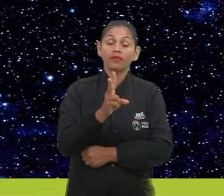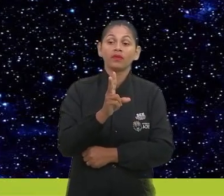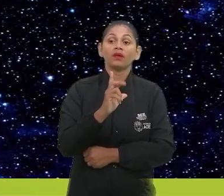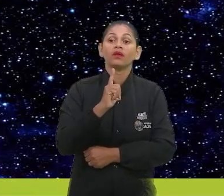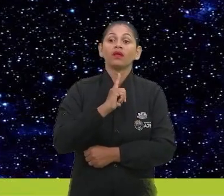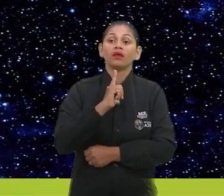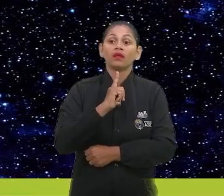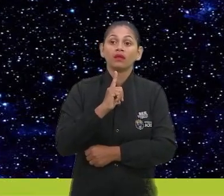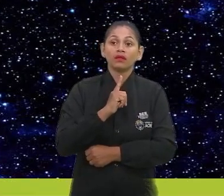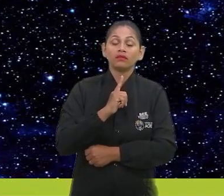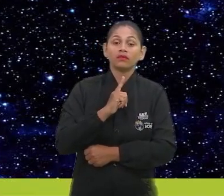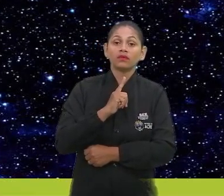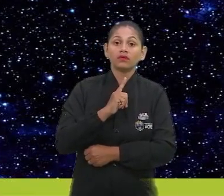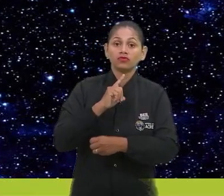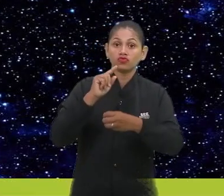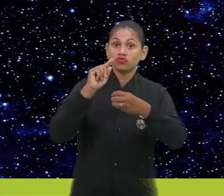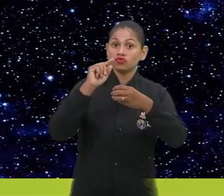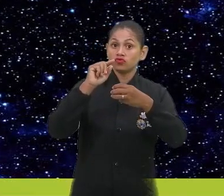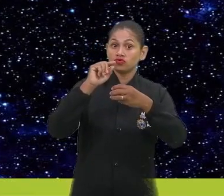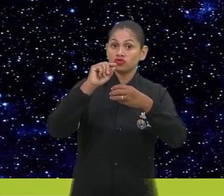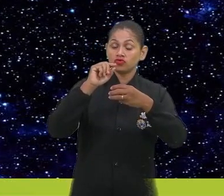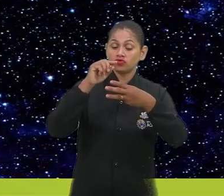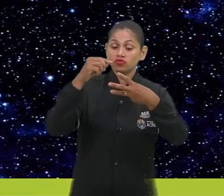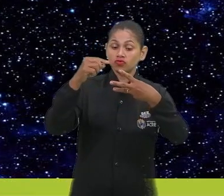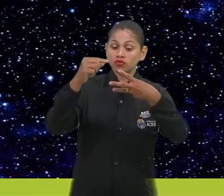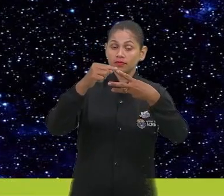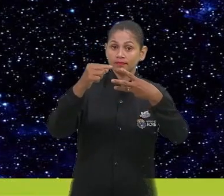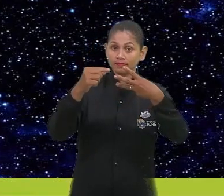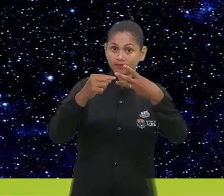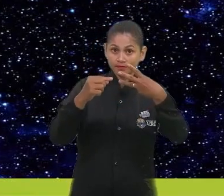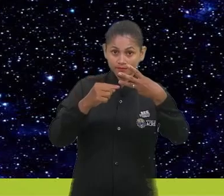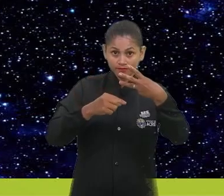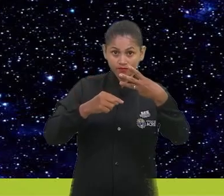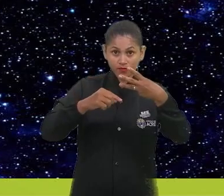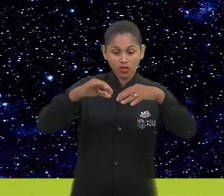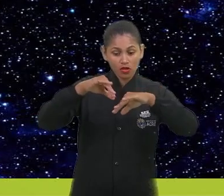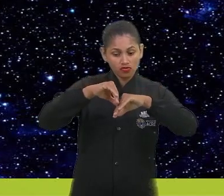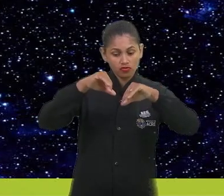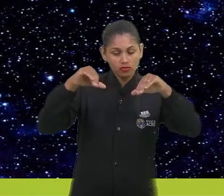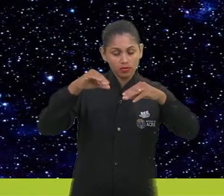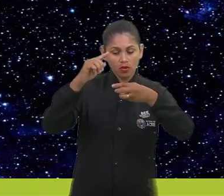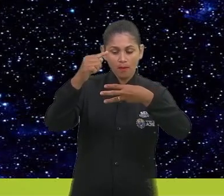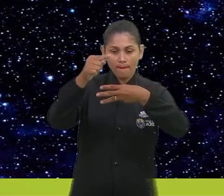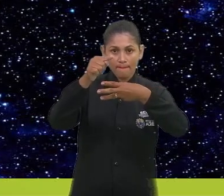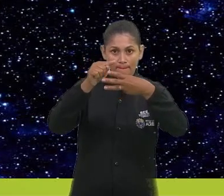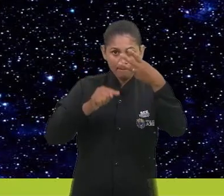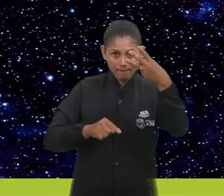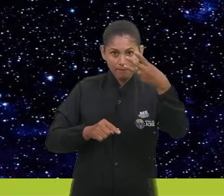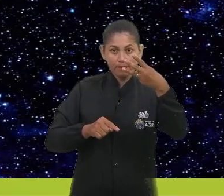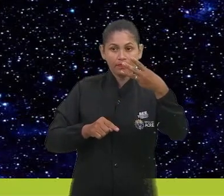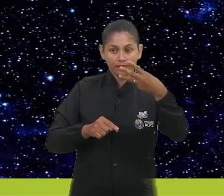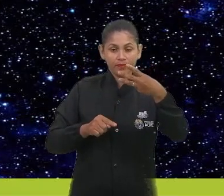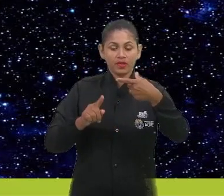ser dividida em 3 sub-áreas. Então, eu posso ter a astroquímica